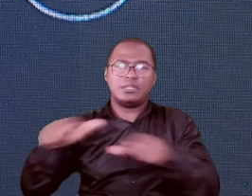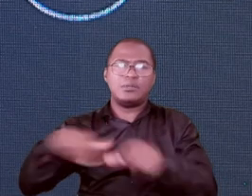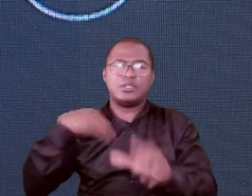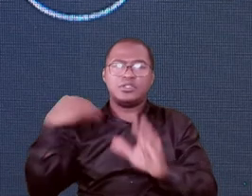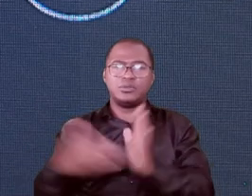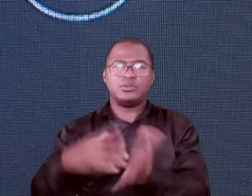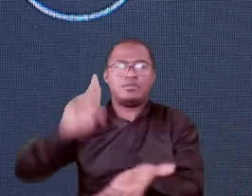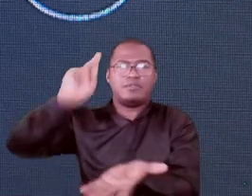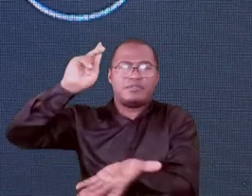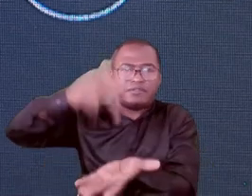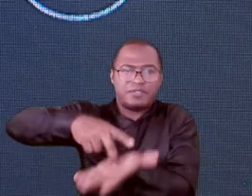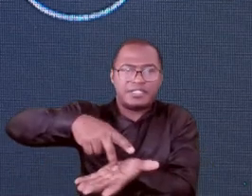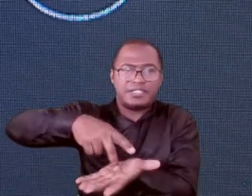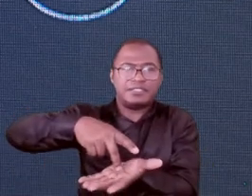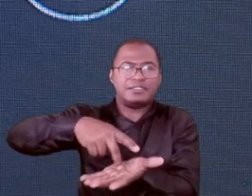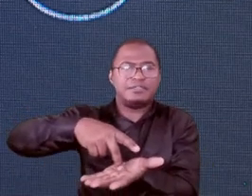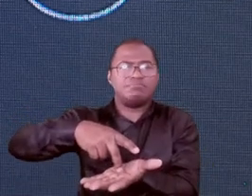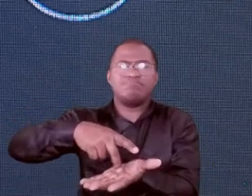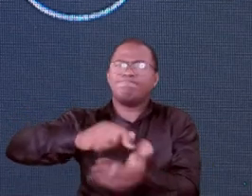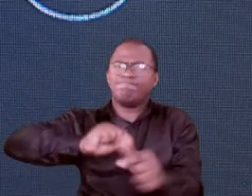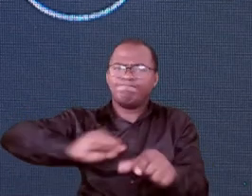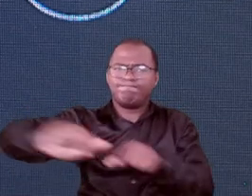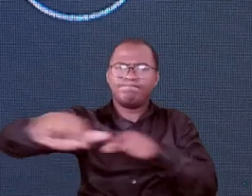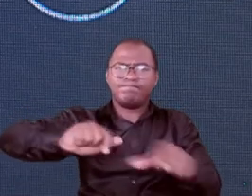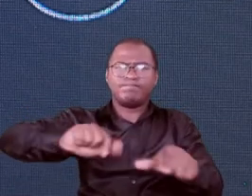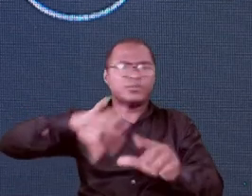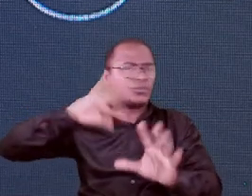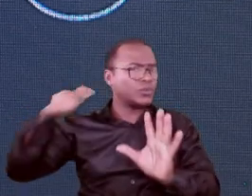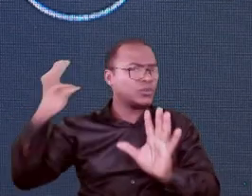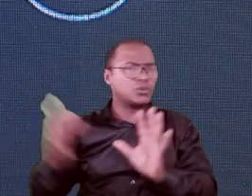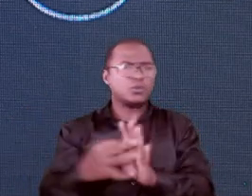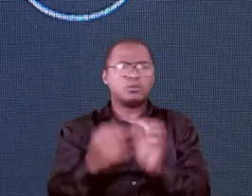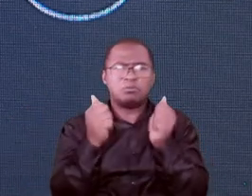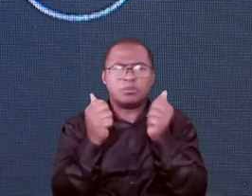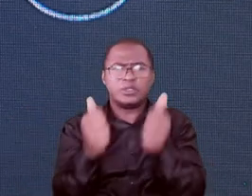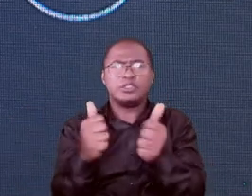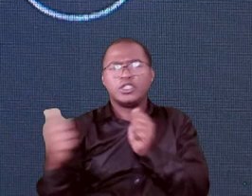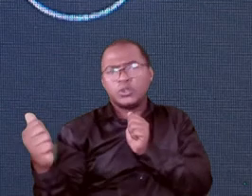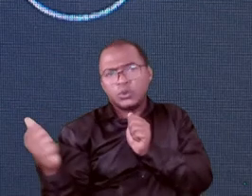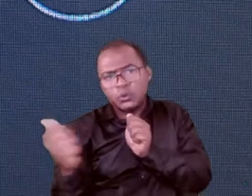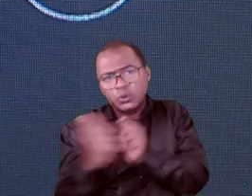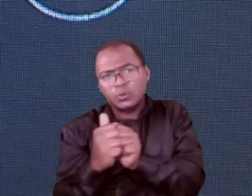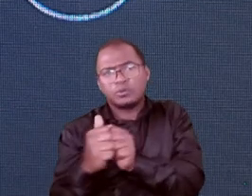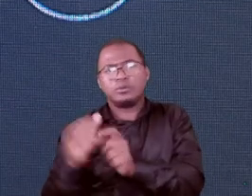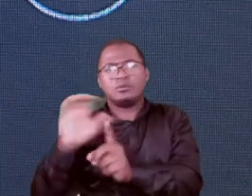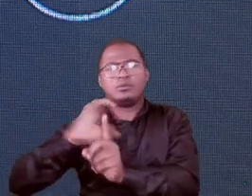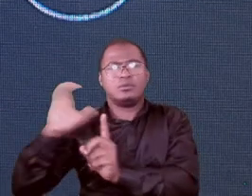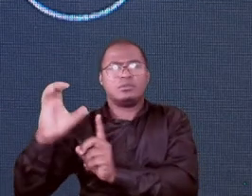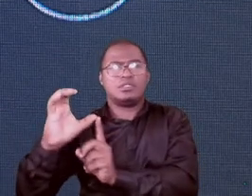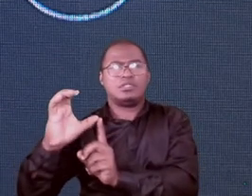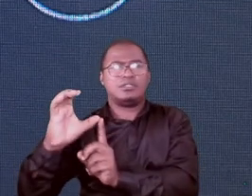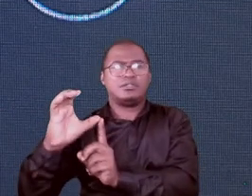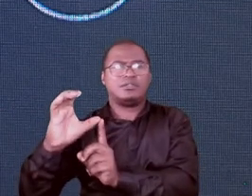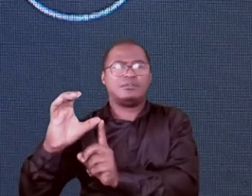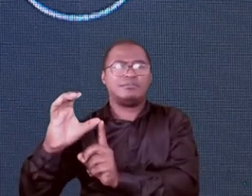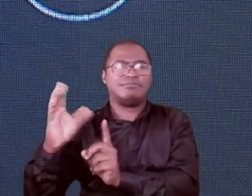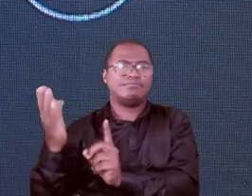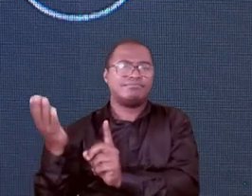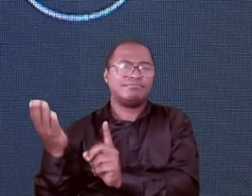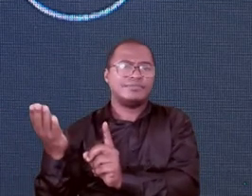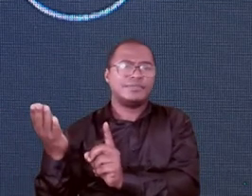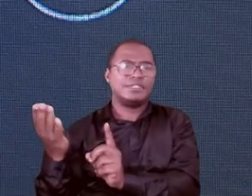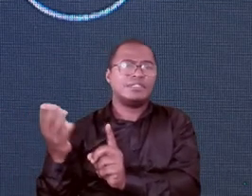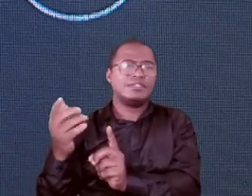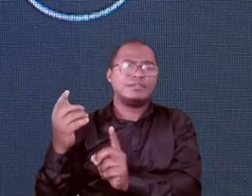uma countryna juntos é muito forte tá junto com o cliente e assim a resposta que a gente